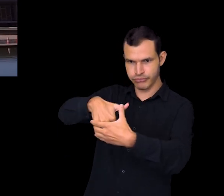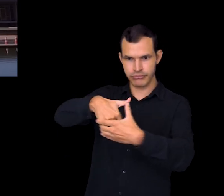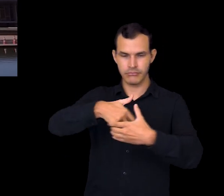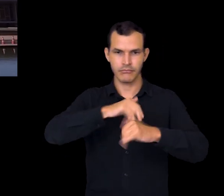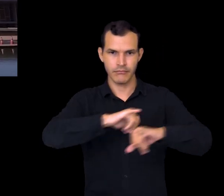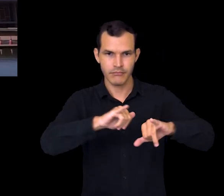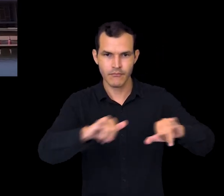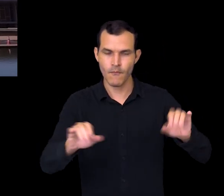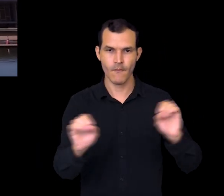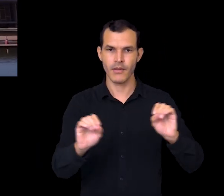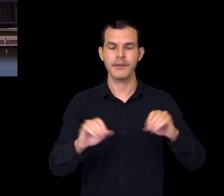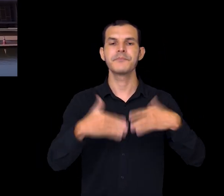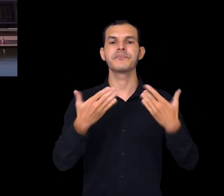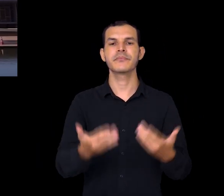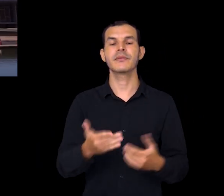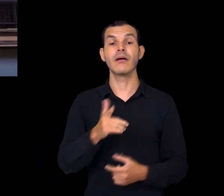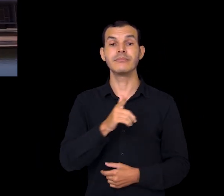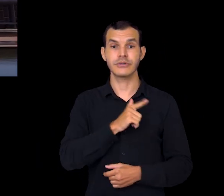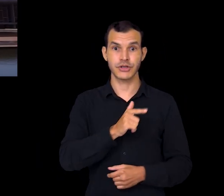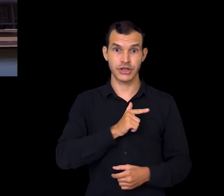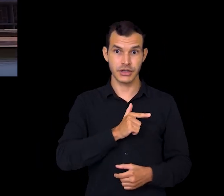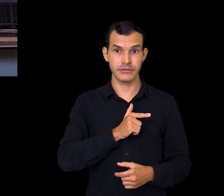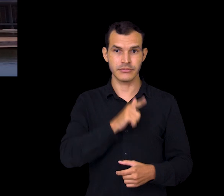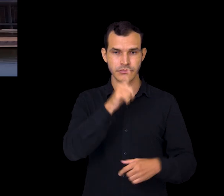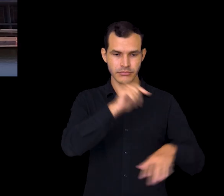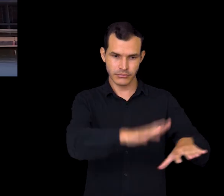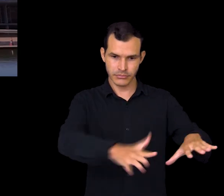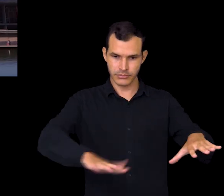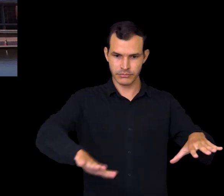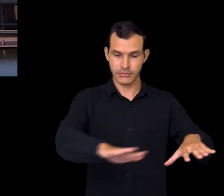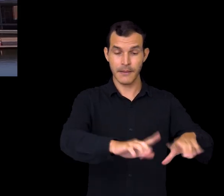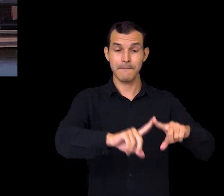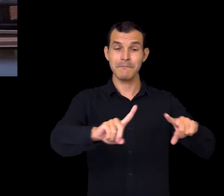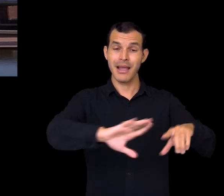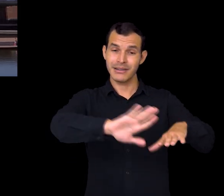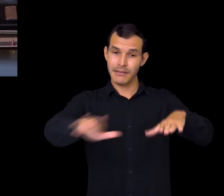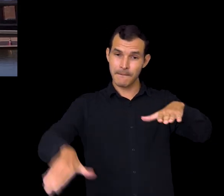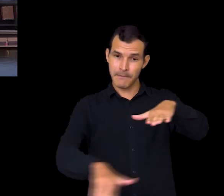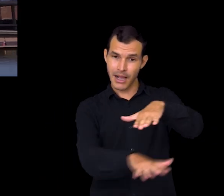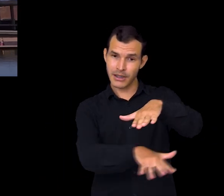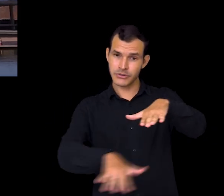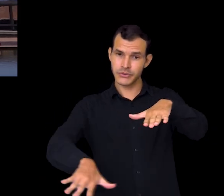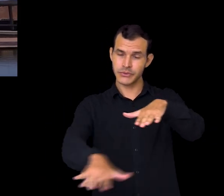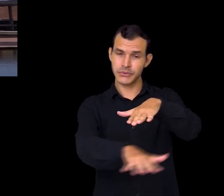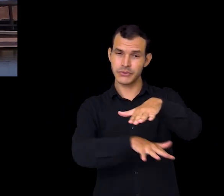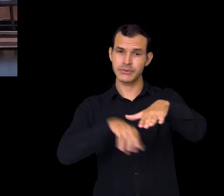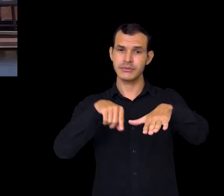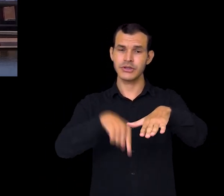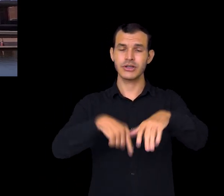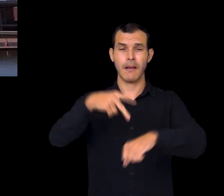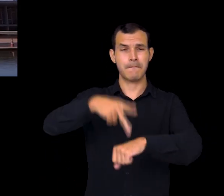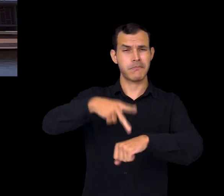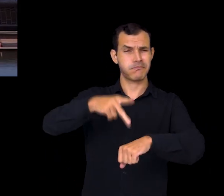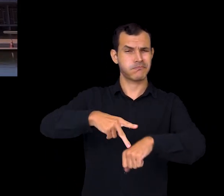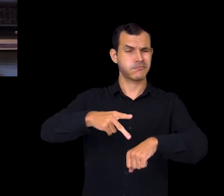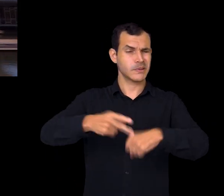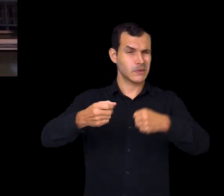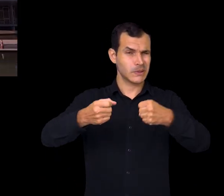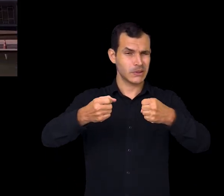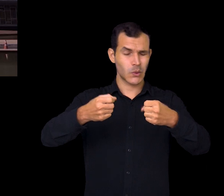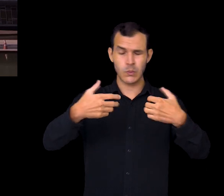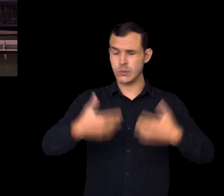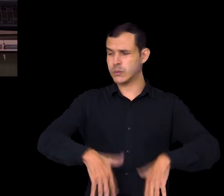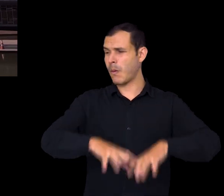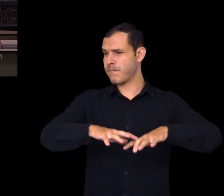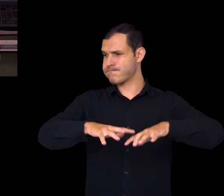laguinho existia uma rocha gigantesca, onde era apoiado uma grua que ajudava a suspender pesos e tal para levar para